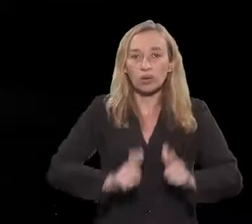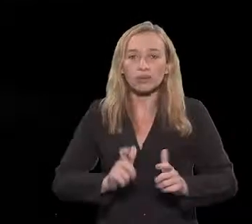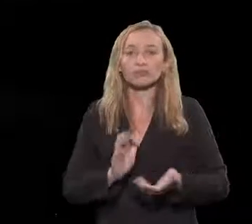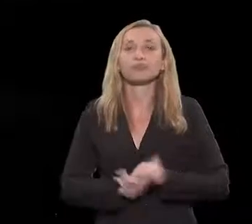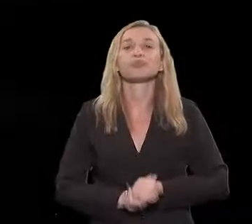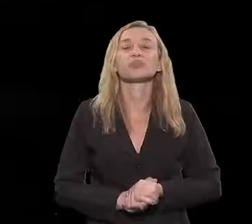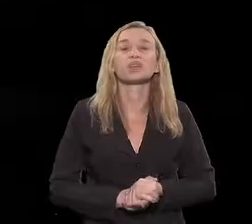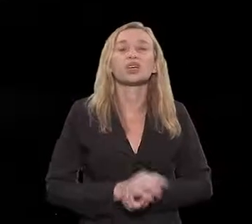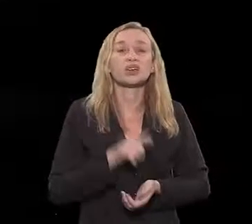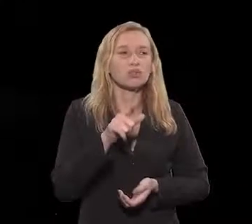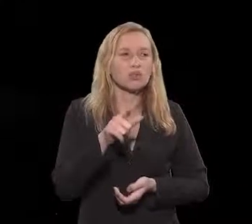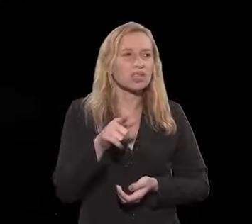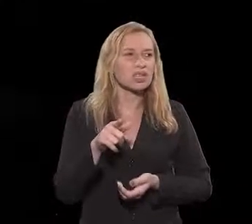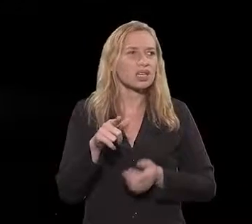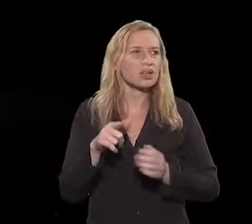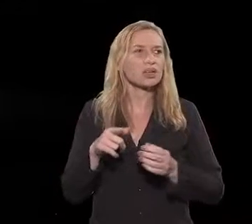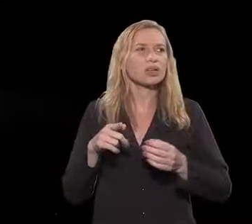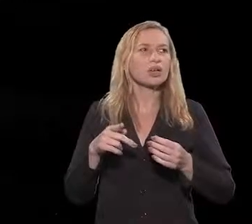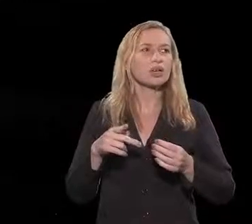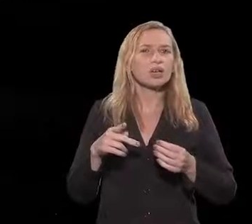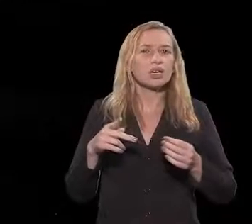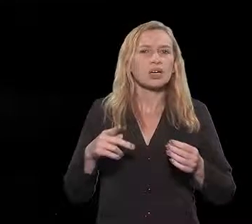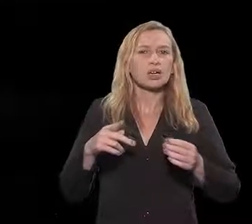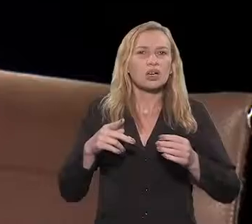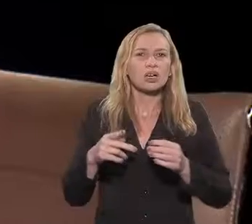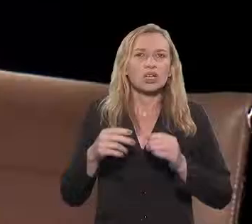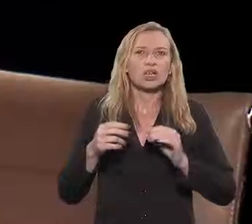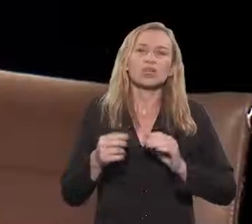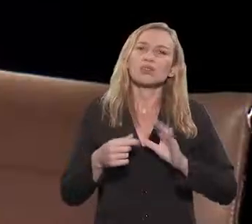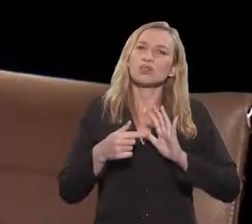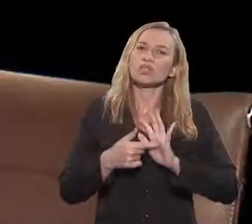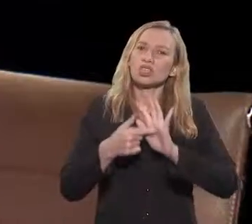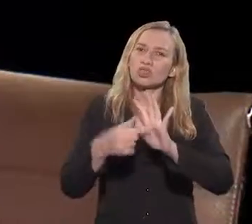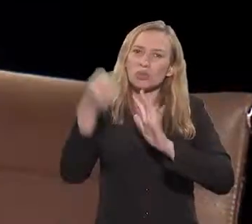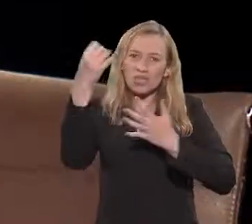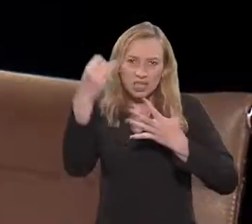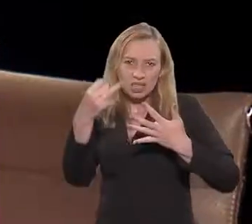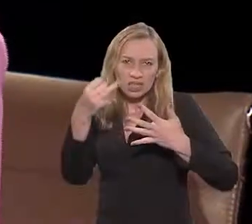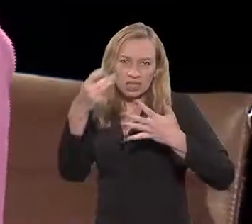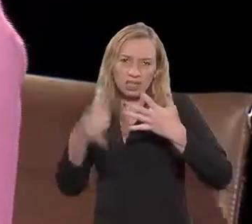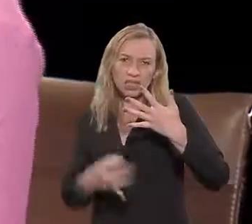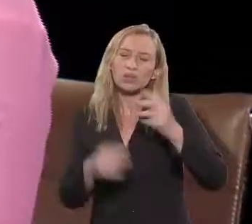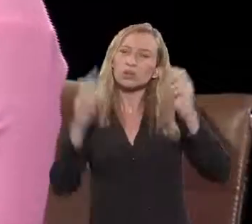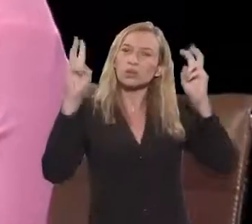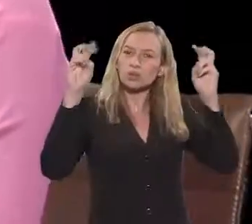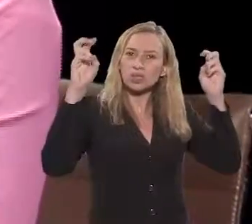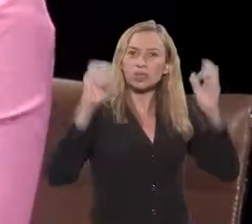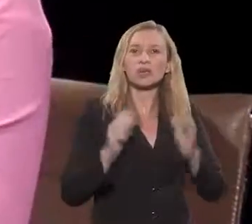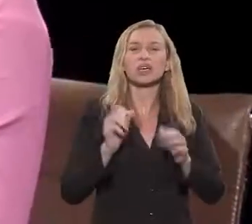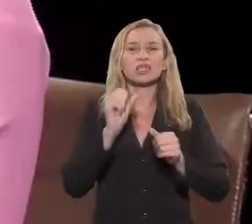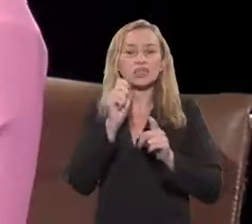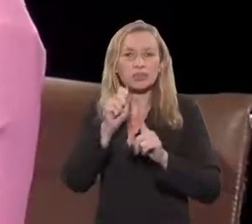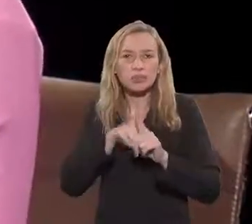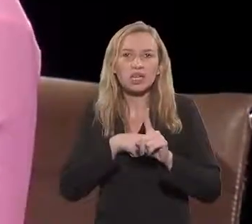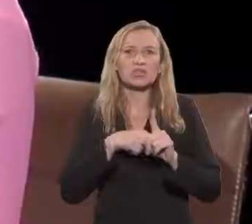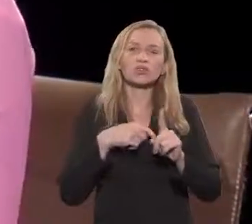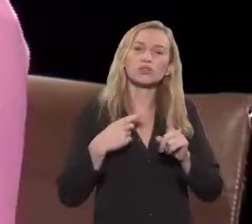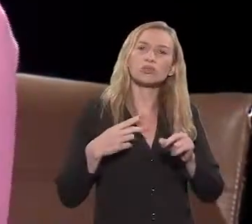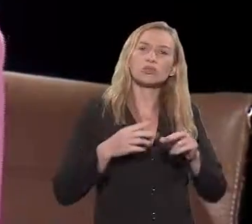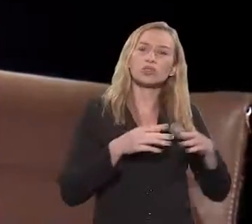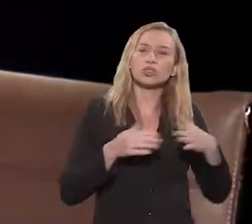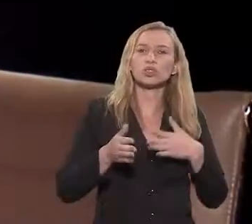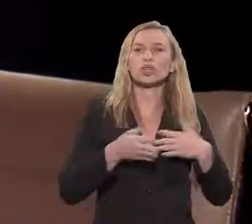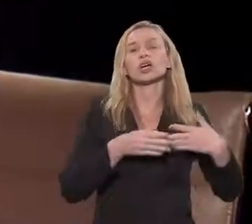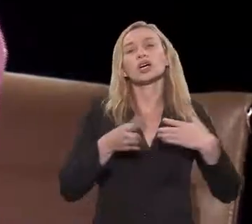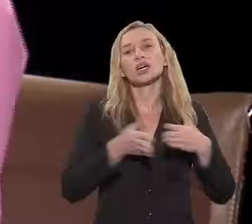local. É assim que vocês definem o tema? É assim que definem o tema? Por exemplo, esse mês a gente vai